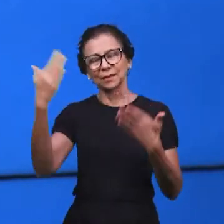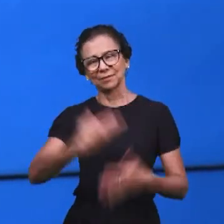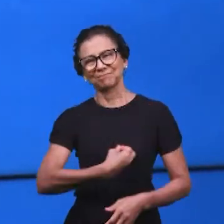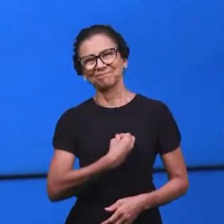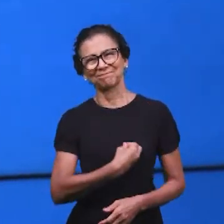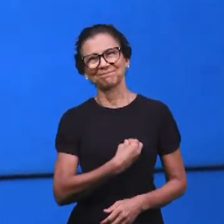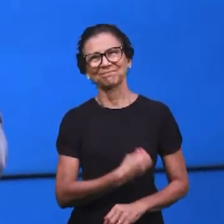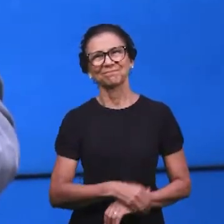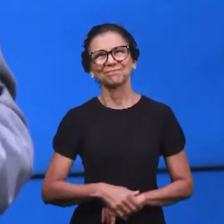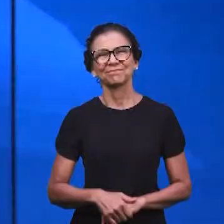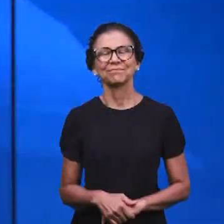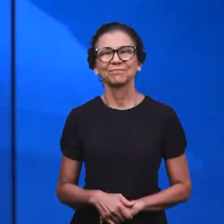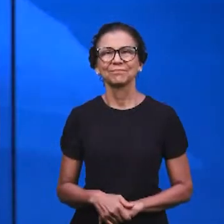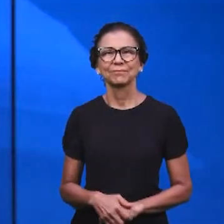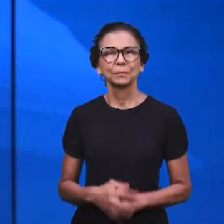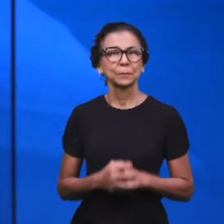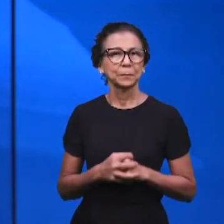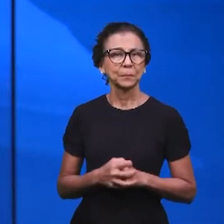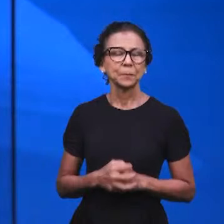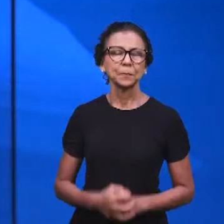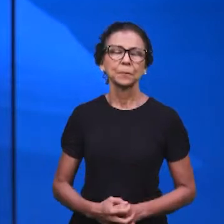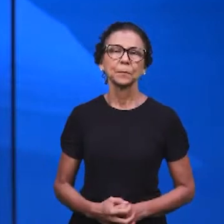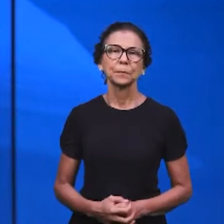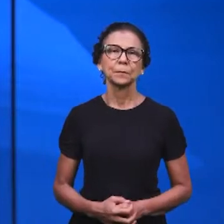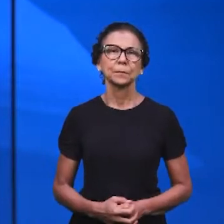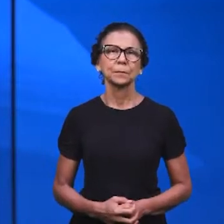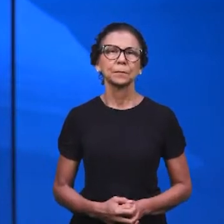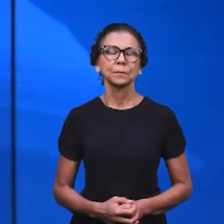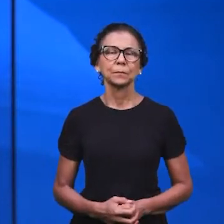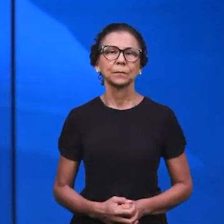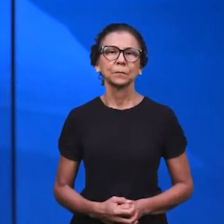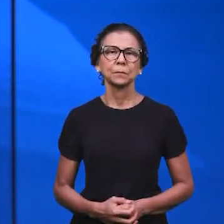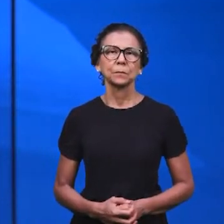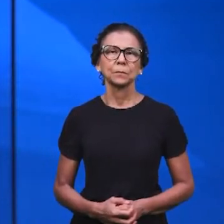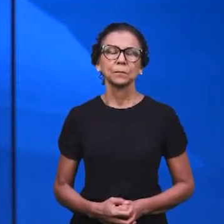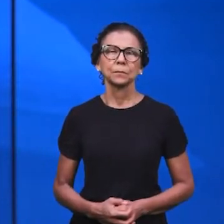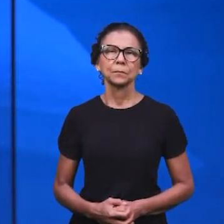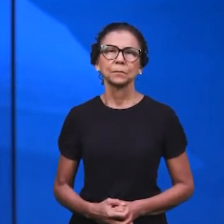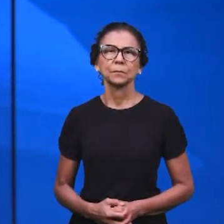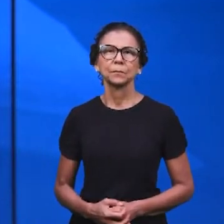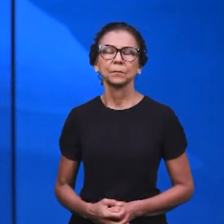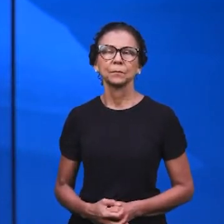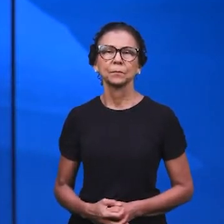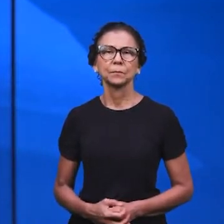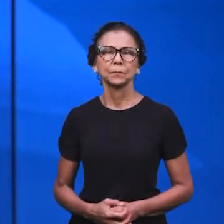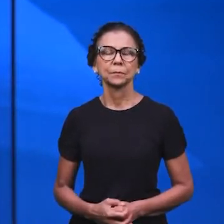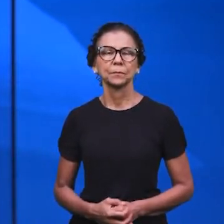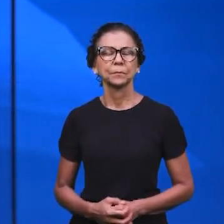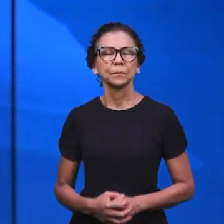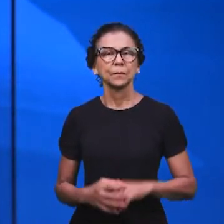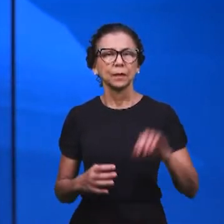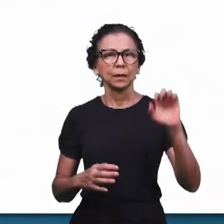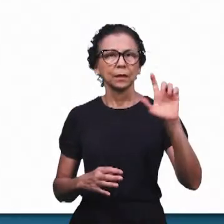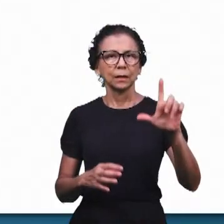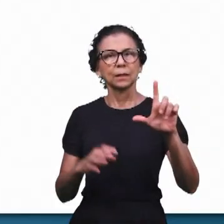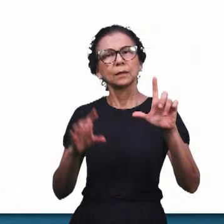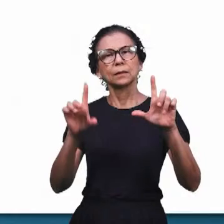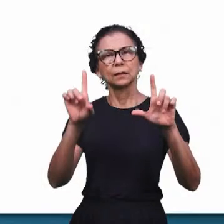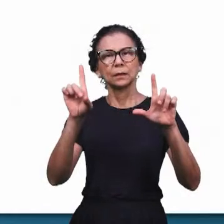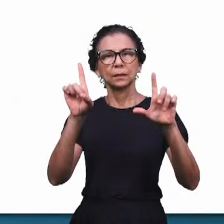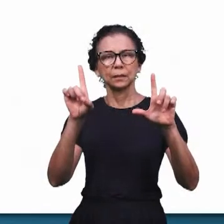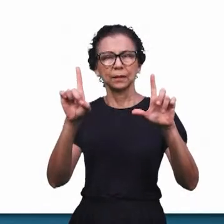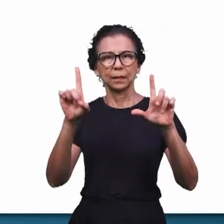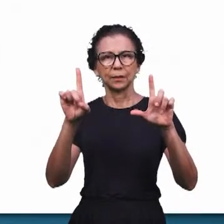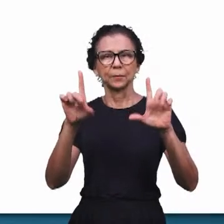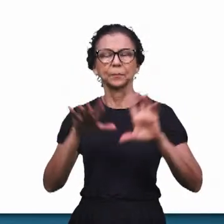participação. Glória a Jesus. Amém, irmãos? Vamos agora encerrar a primeira pergunta com a letra D. E diz assim,